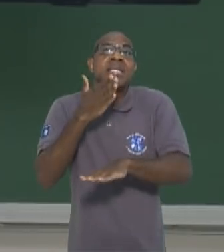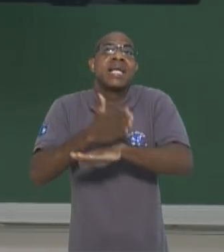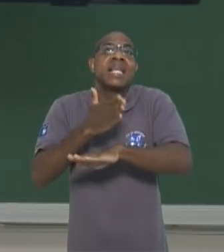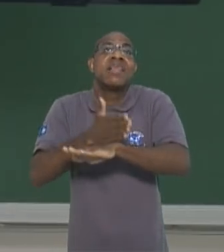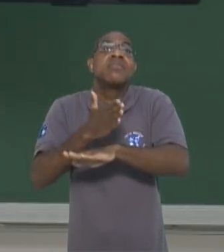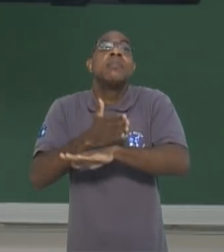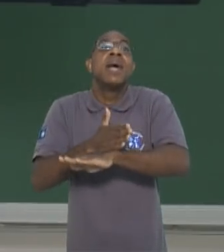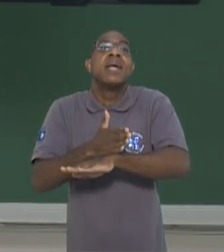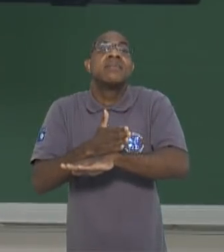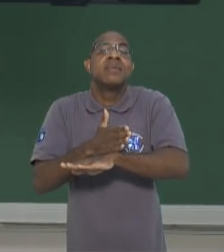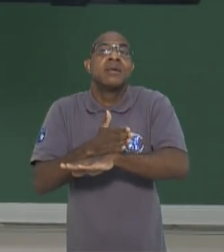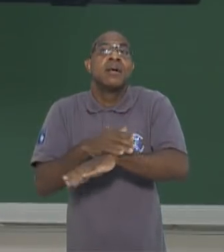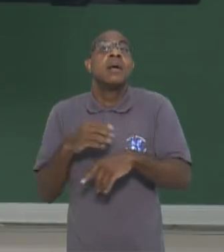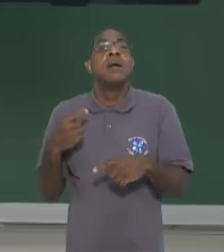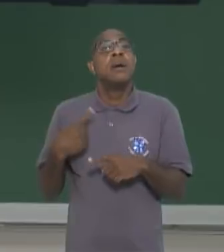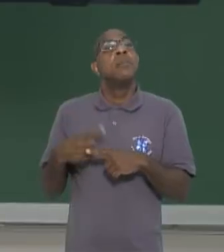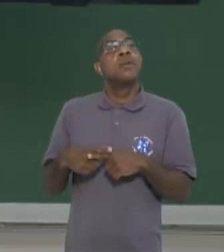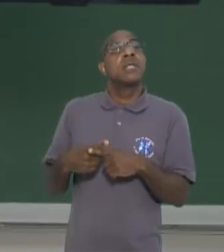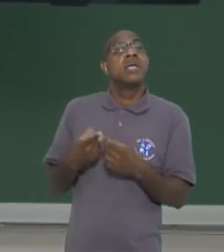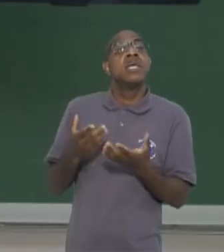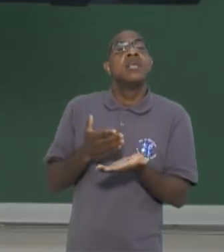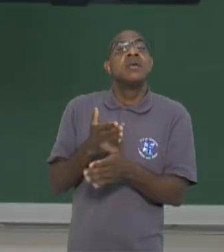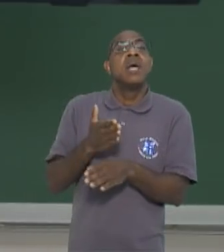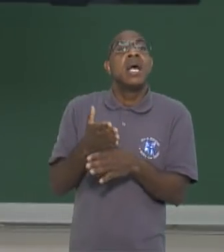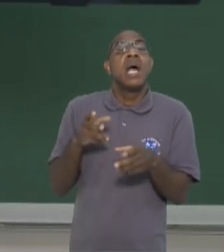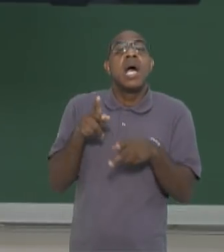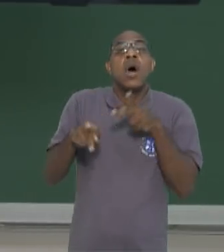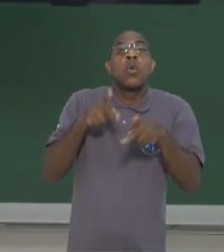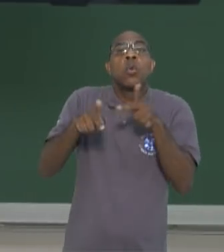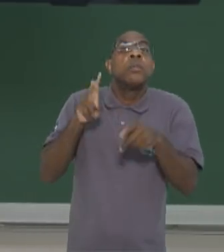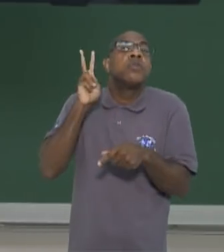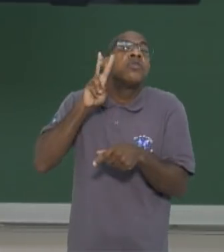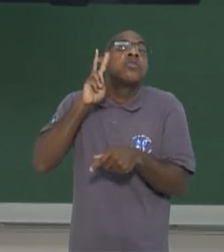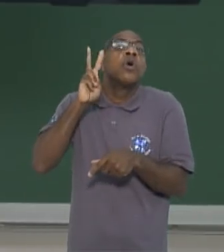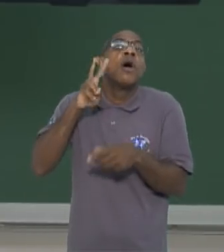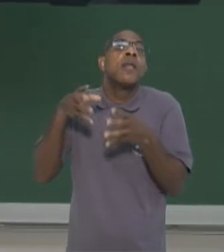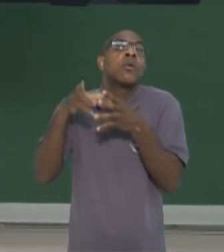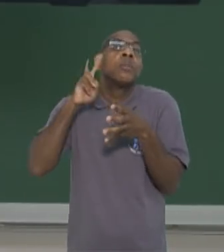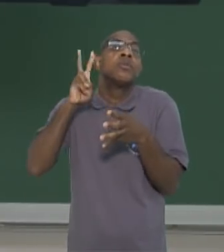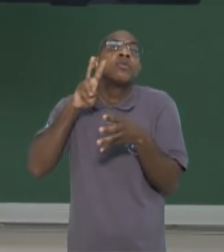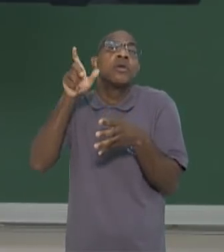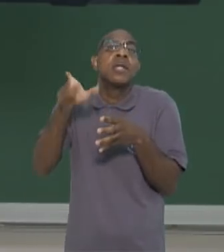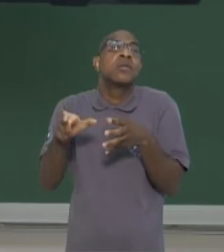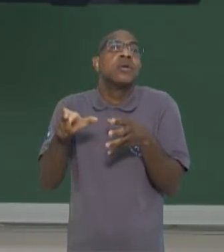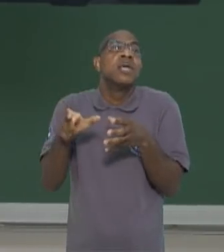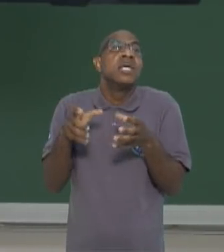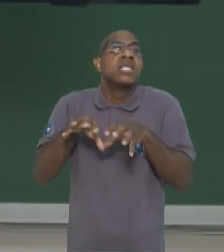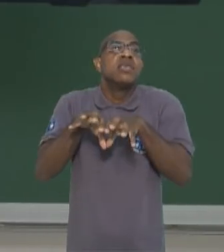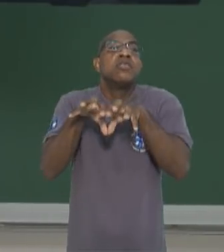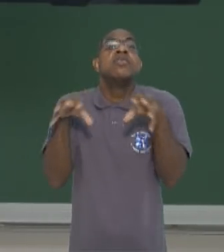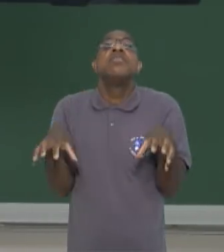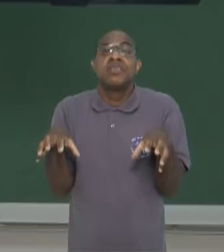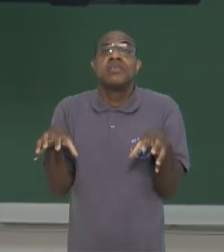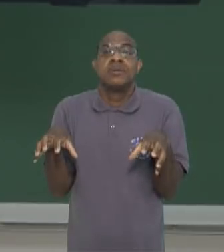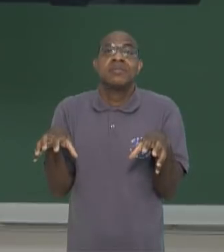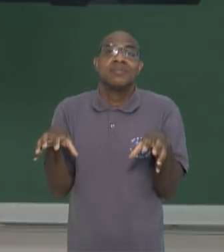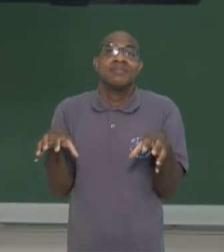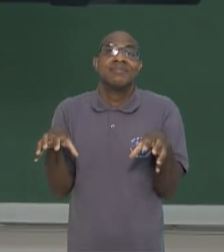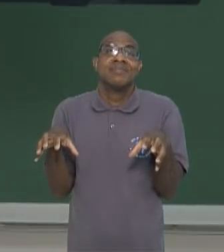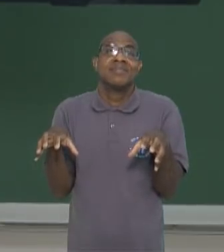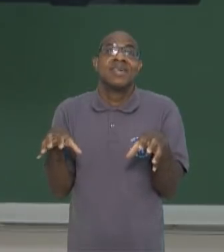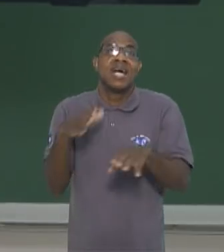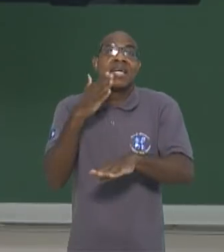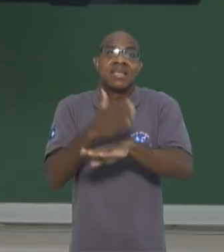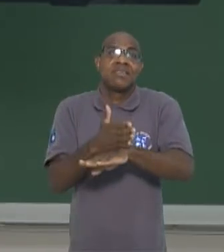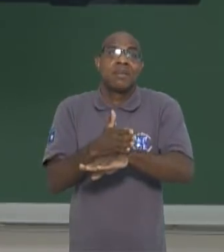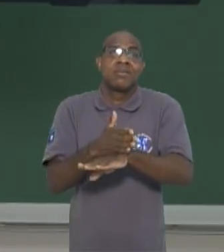historiadores que convencionou dividir a Idade Média em dois períodos. Tá? Mas isso não significa que você tenha, que sempre quando você